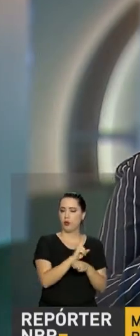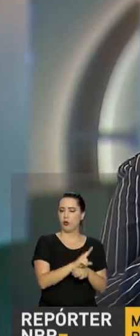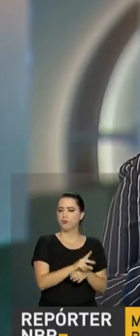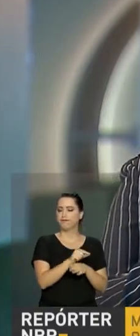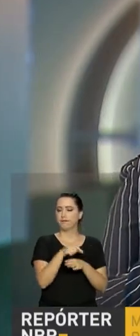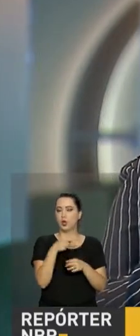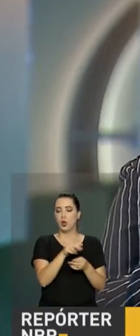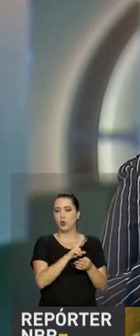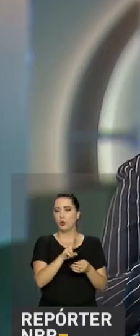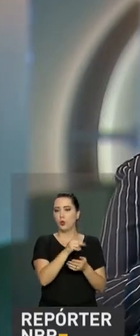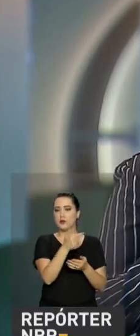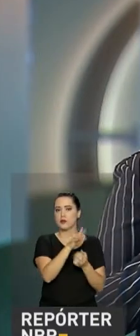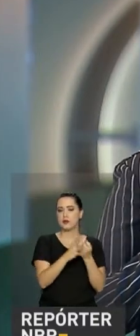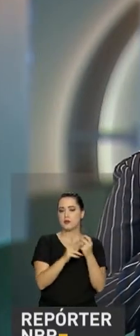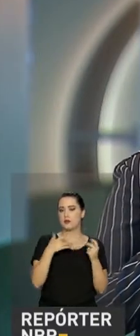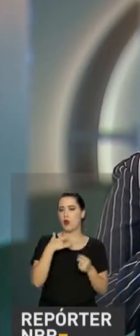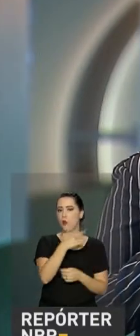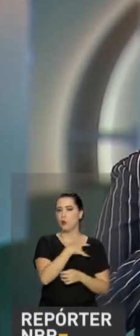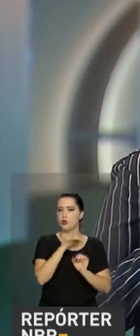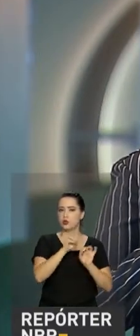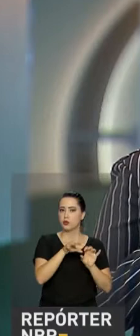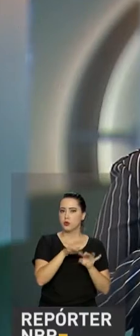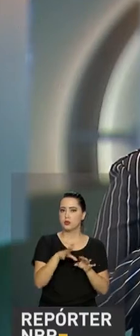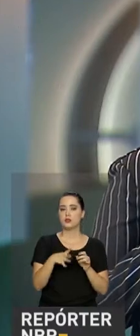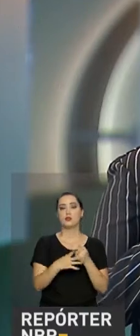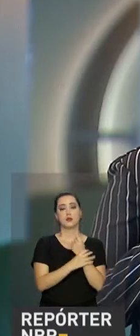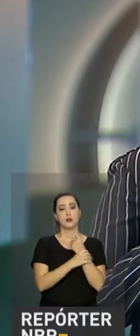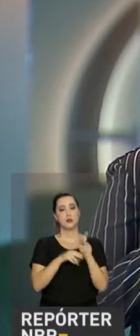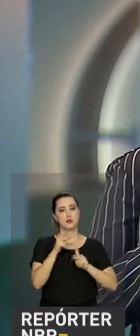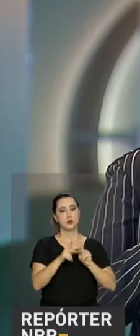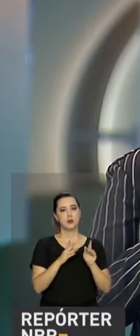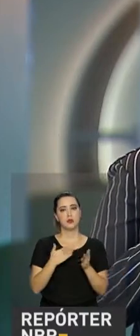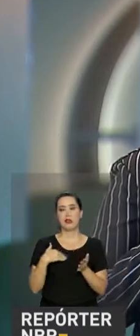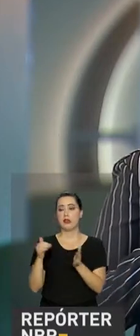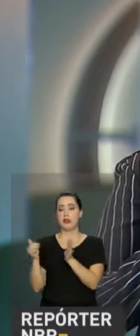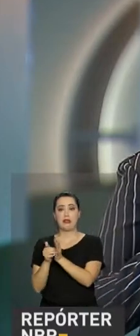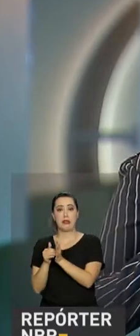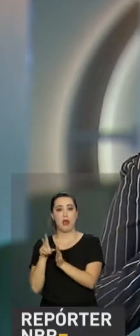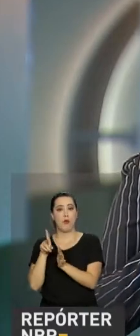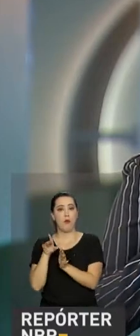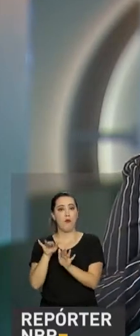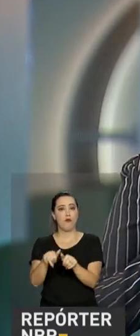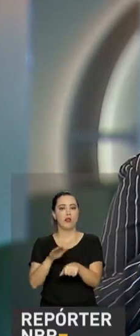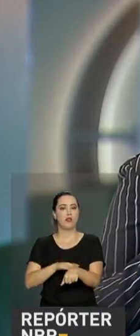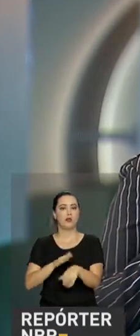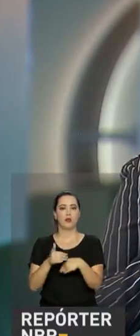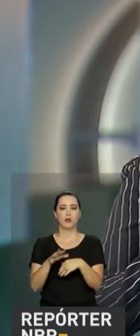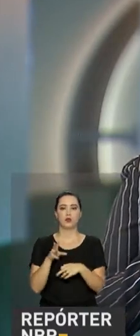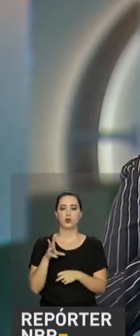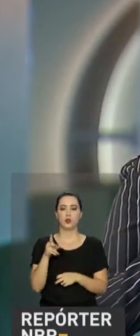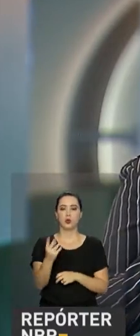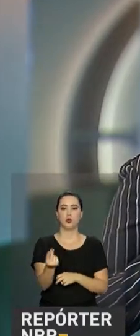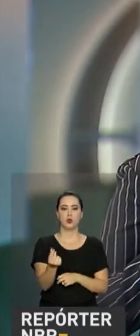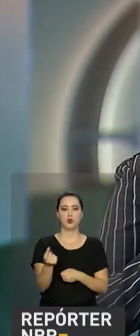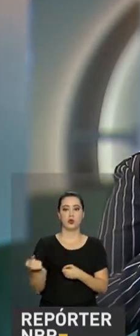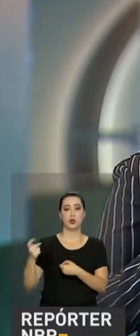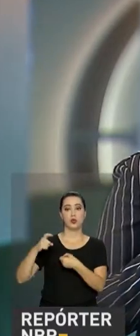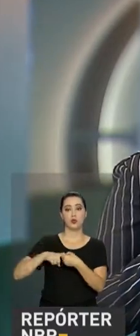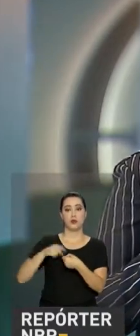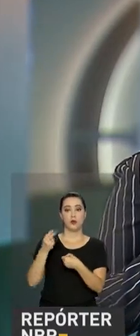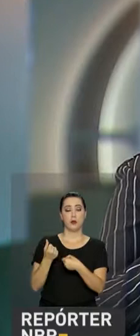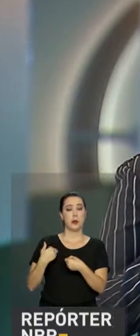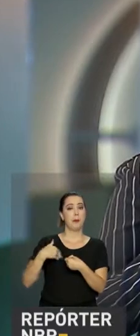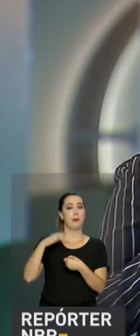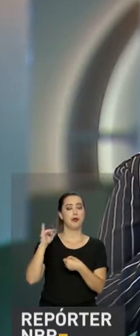segurança pública se você puder aguardar até o prazo final do título resgata todo o dinheiro de volta mas os